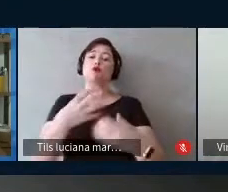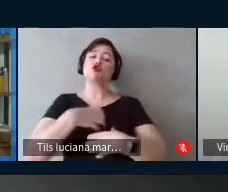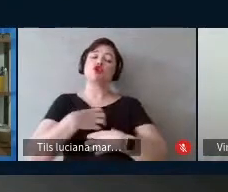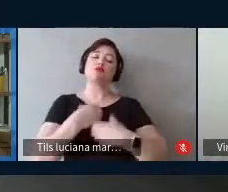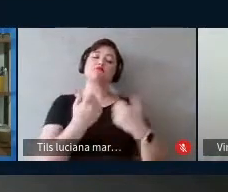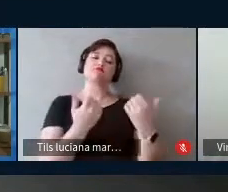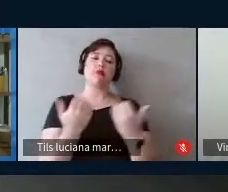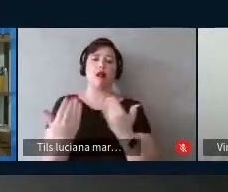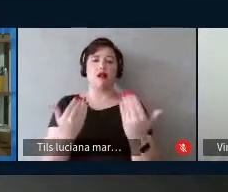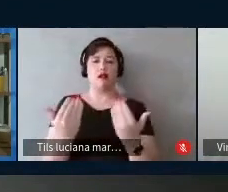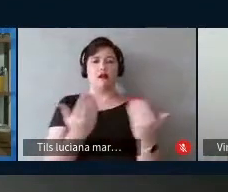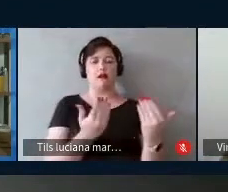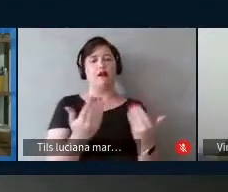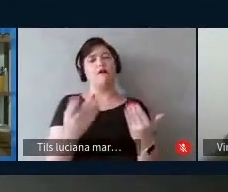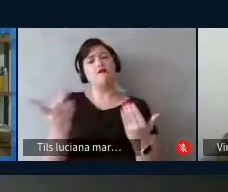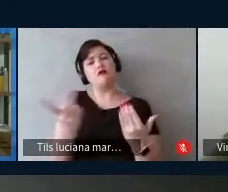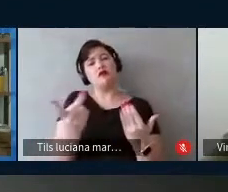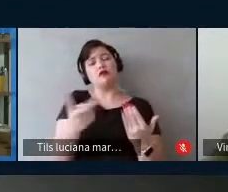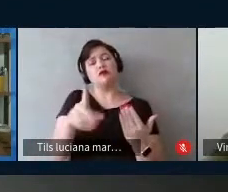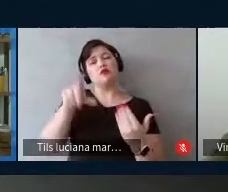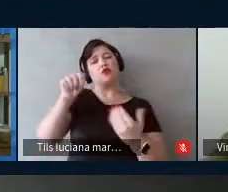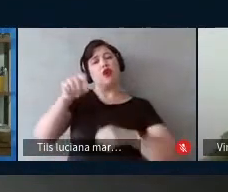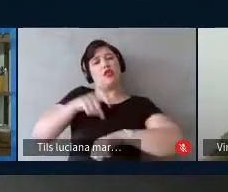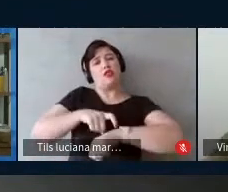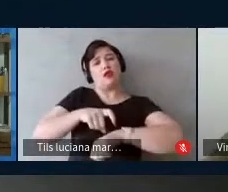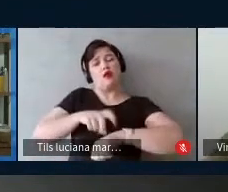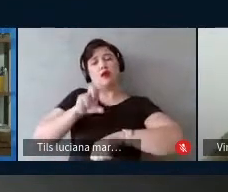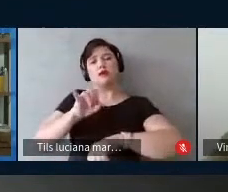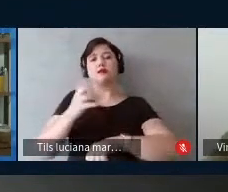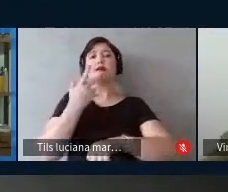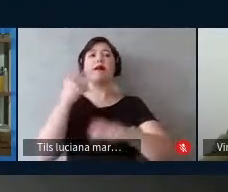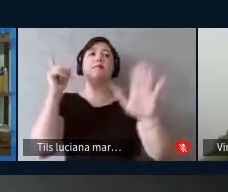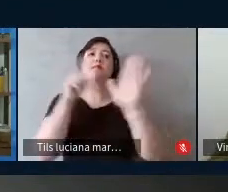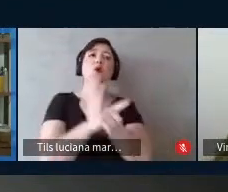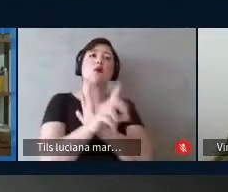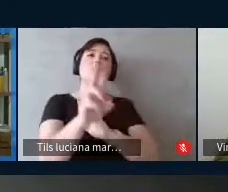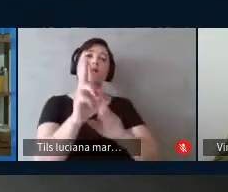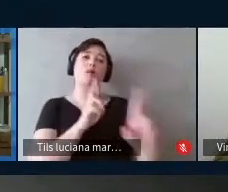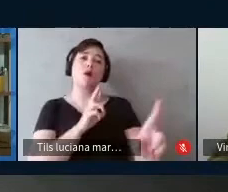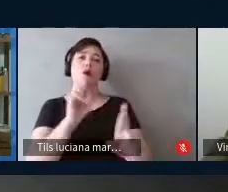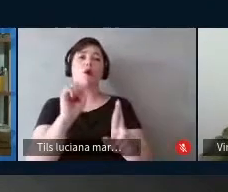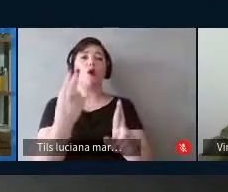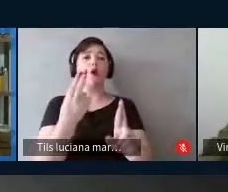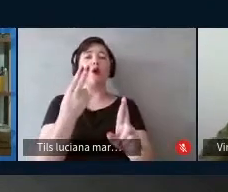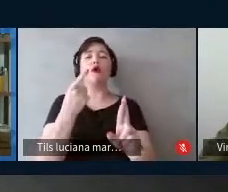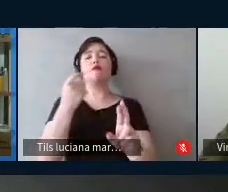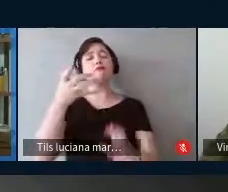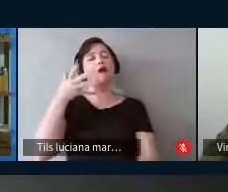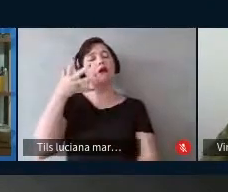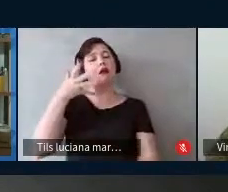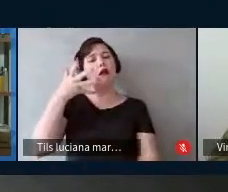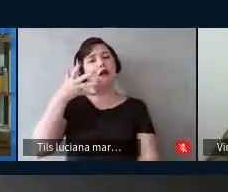diálogo, vocês escolherão aquela que vocês acham mais interessante, ou uma interlocução